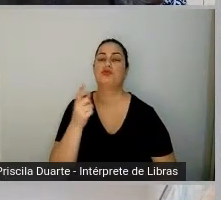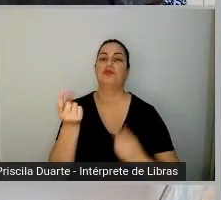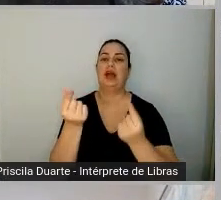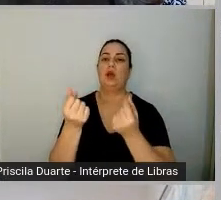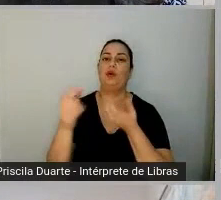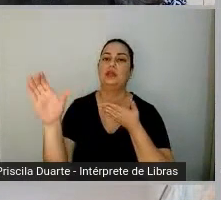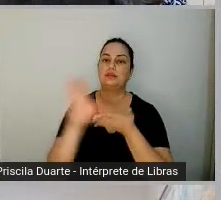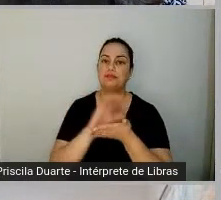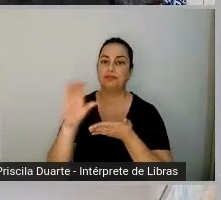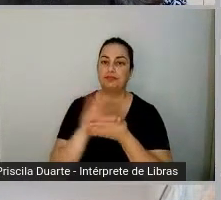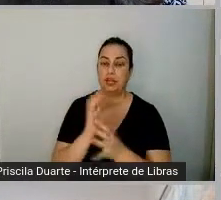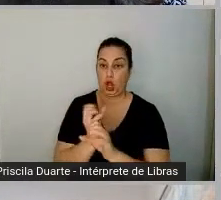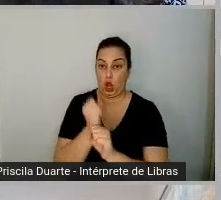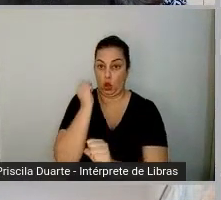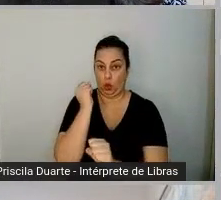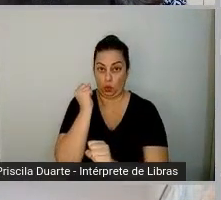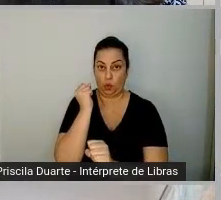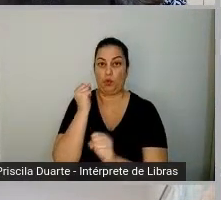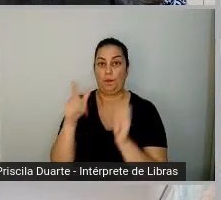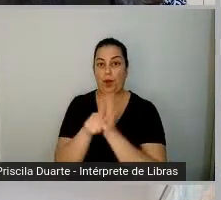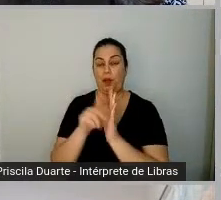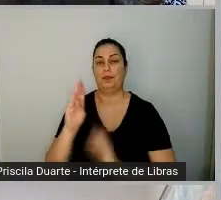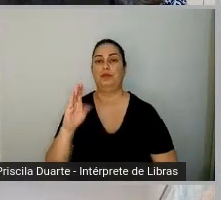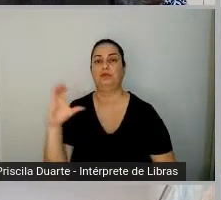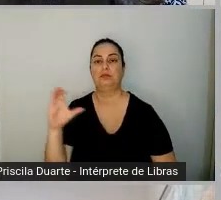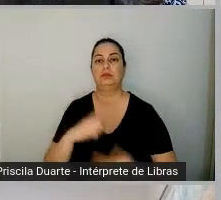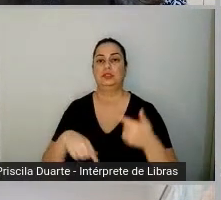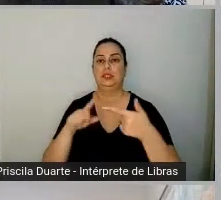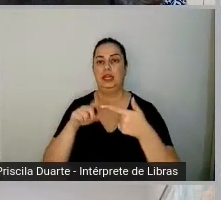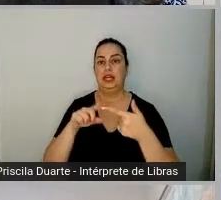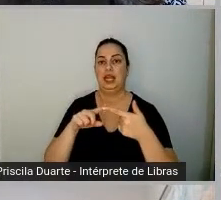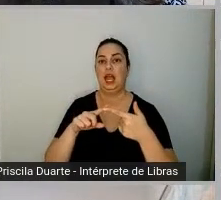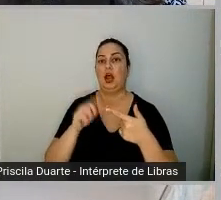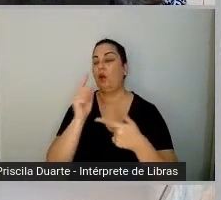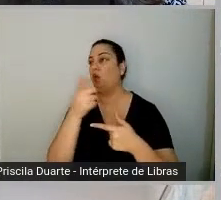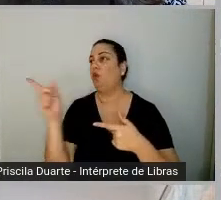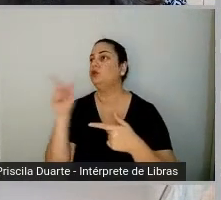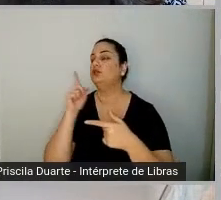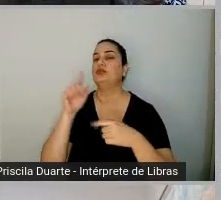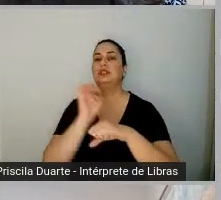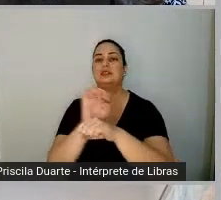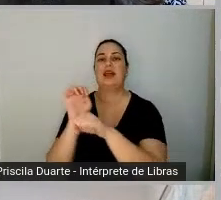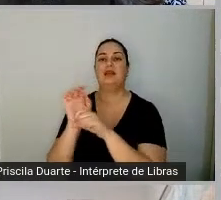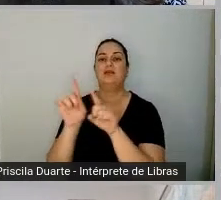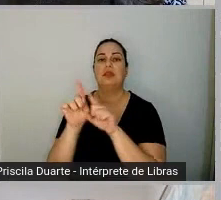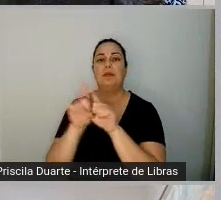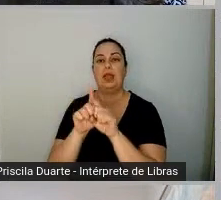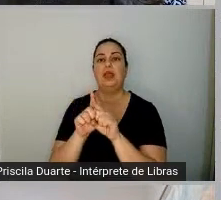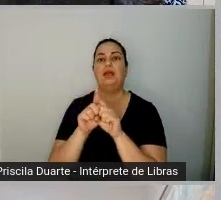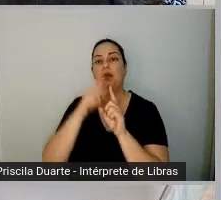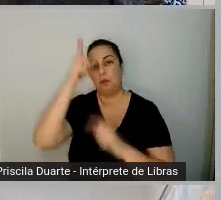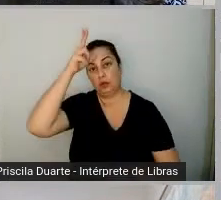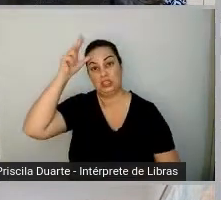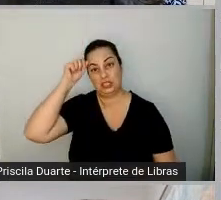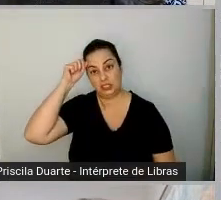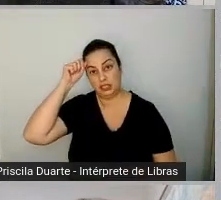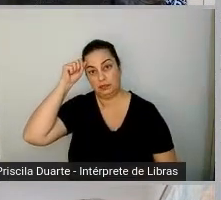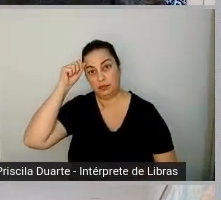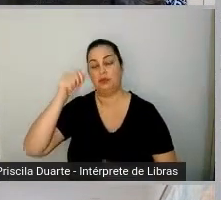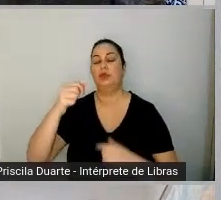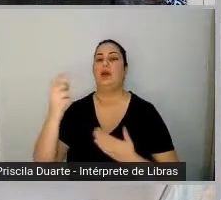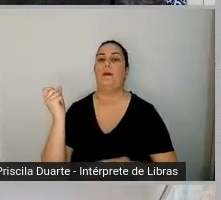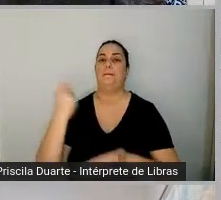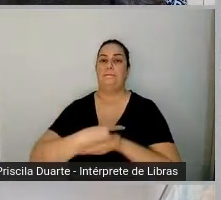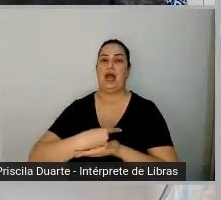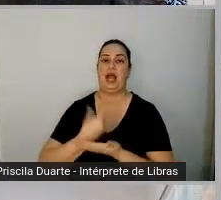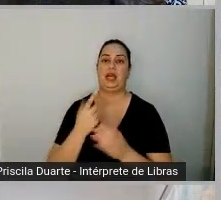Central, recebimento de juros e amortizações de dívida dos estados e municípios com a União, né, várias outras fontes, remuneração